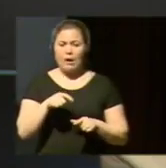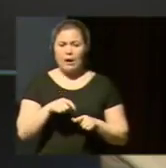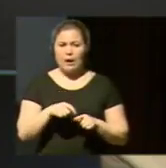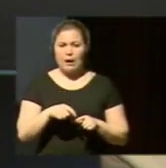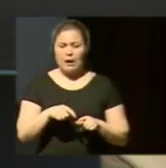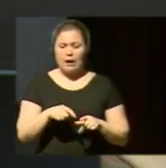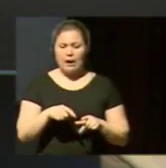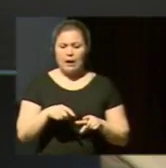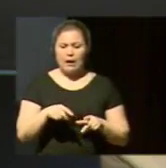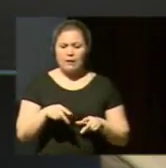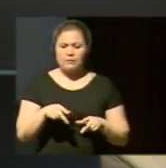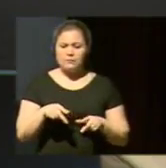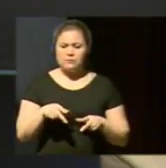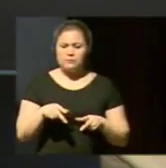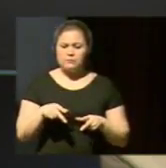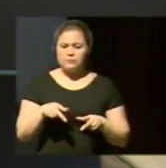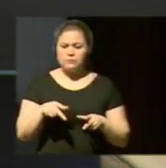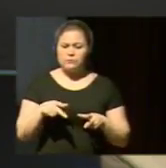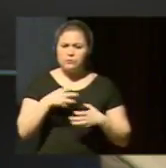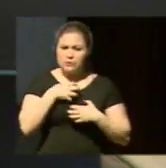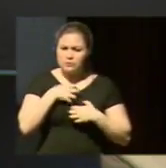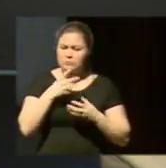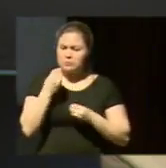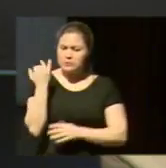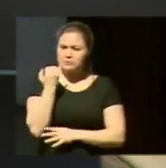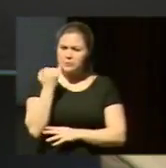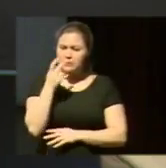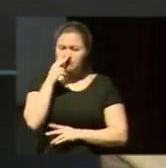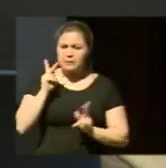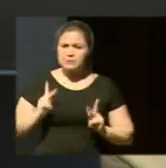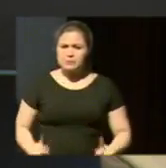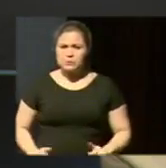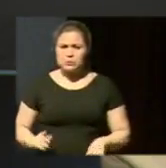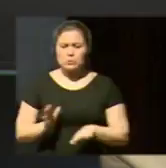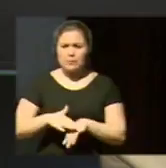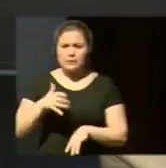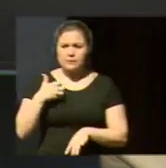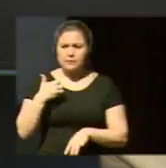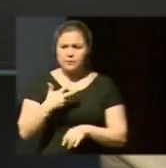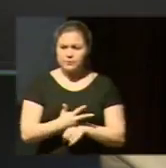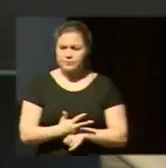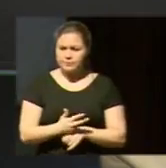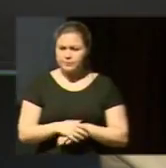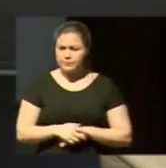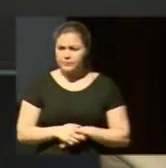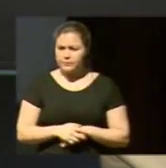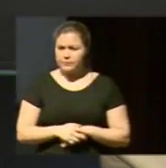aspectos que são extremamente importantes para pessoas de mais idade.